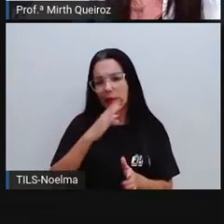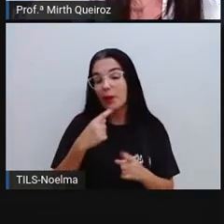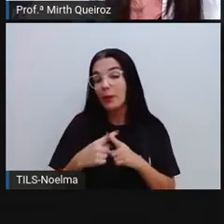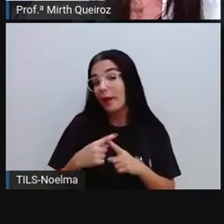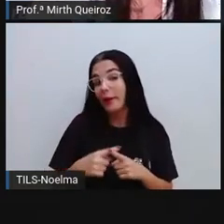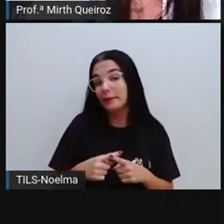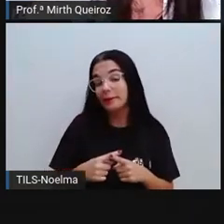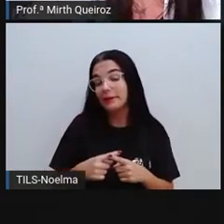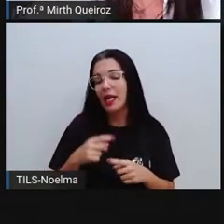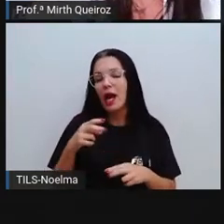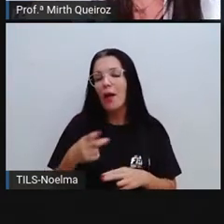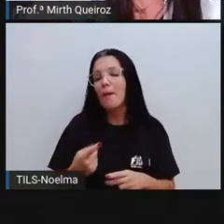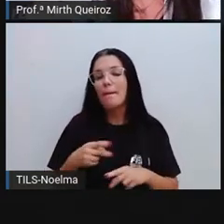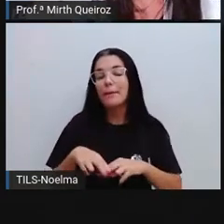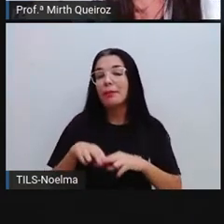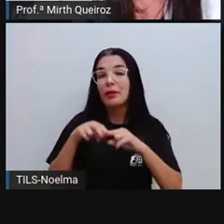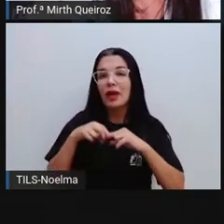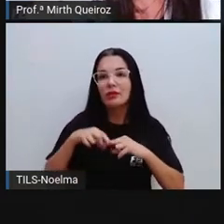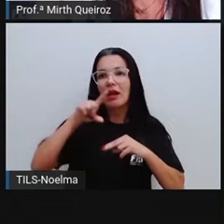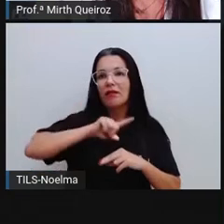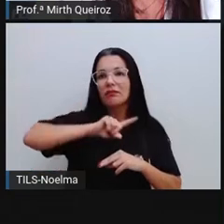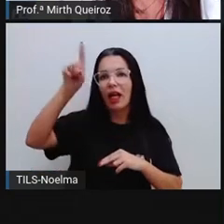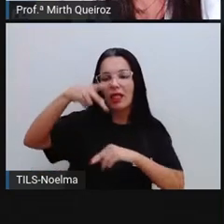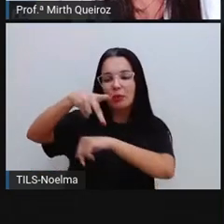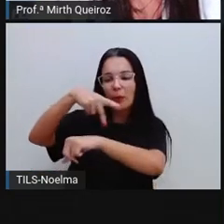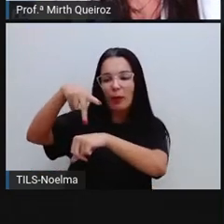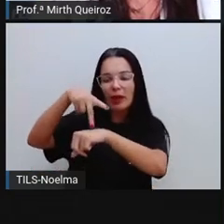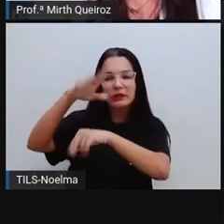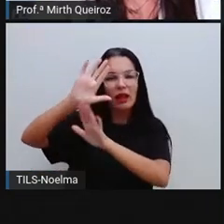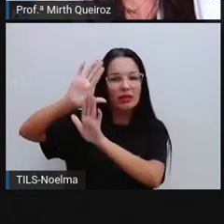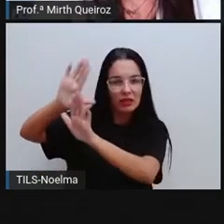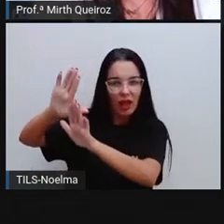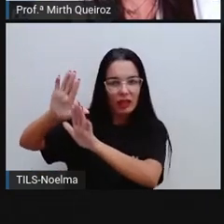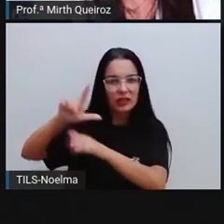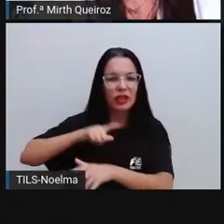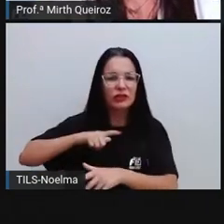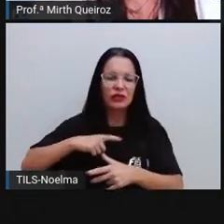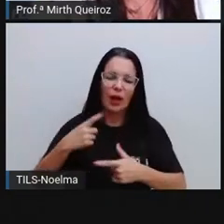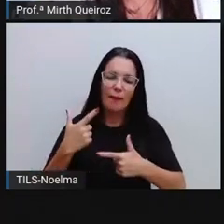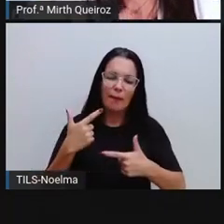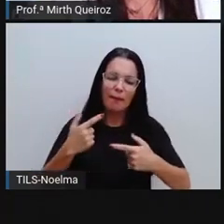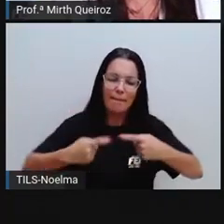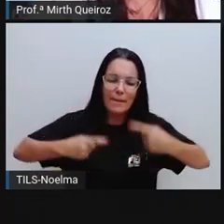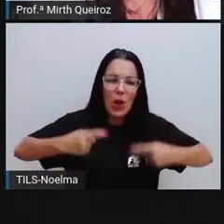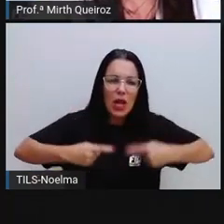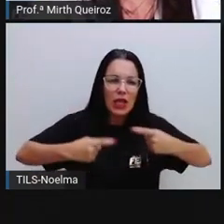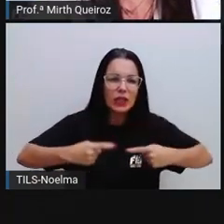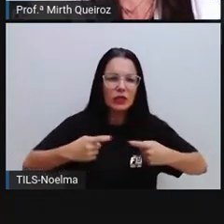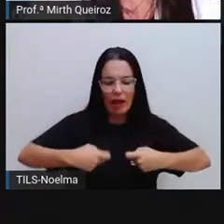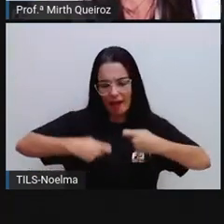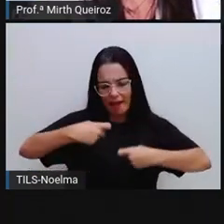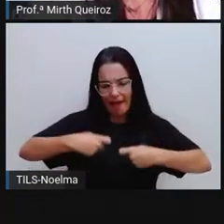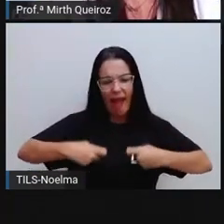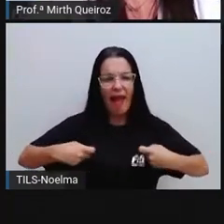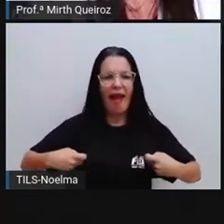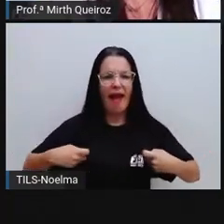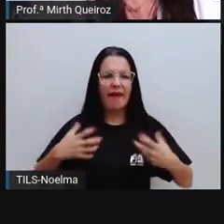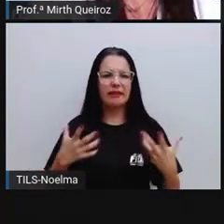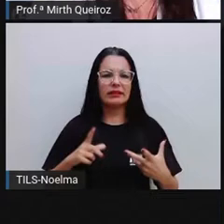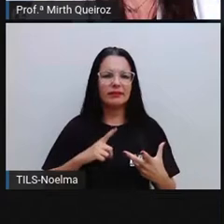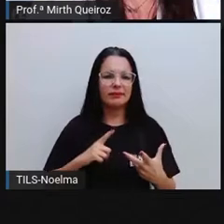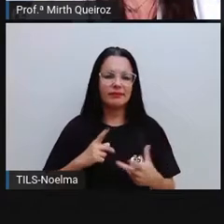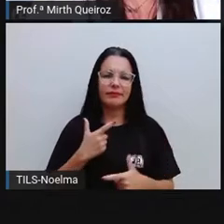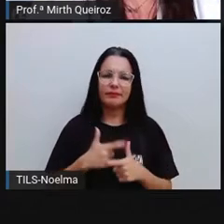situações bem difíceis economicamente em seus países, ou situações políticas, né? Como, por exemplo, as guerras.